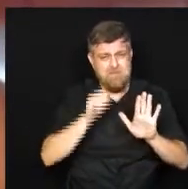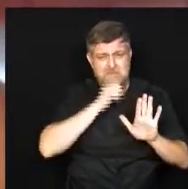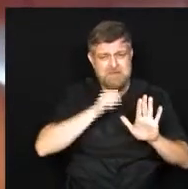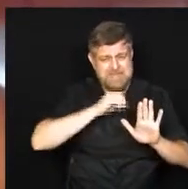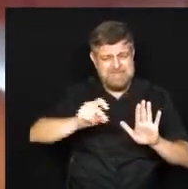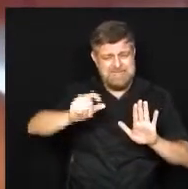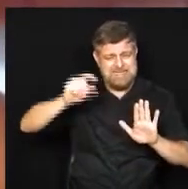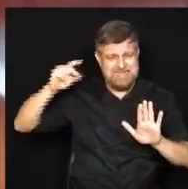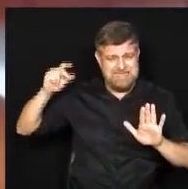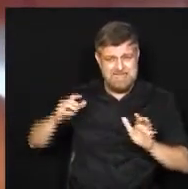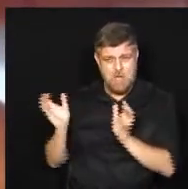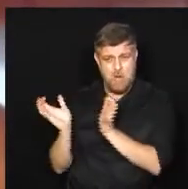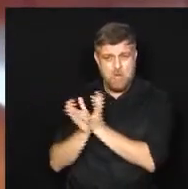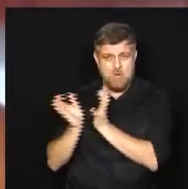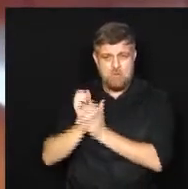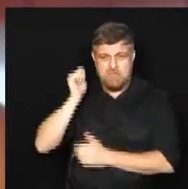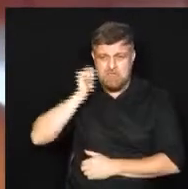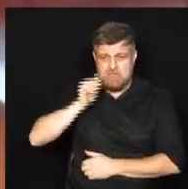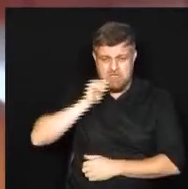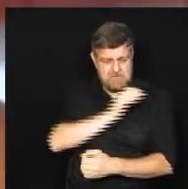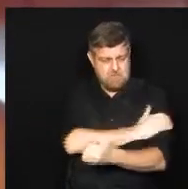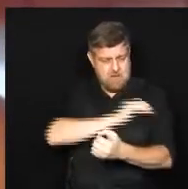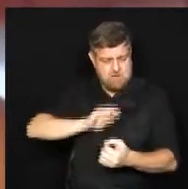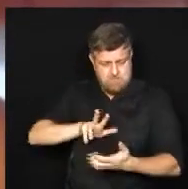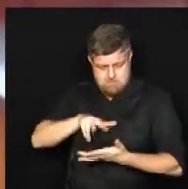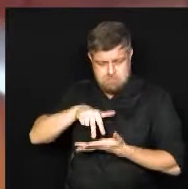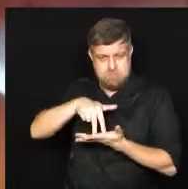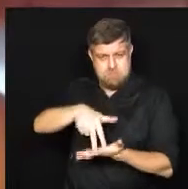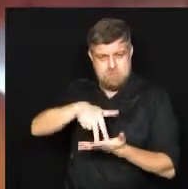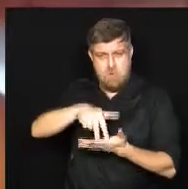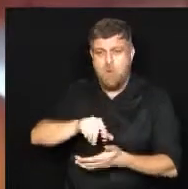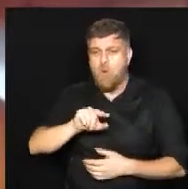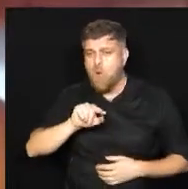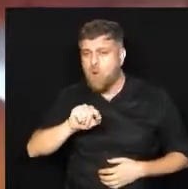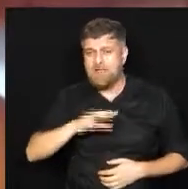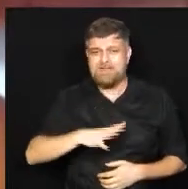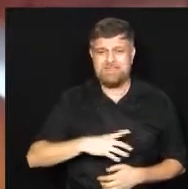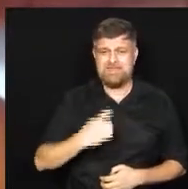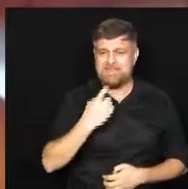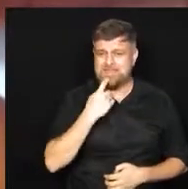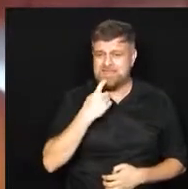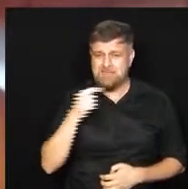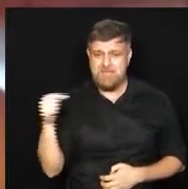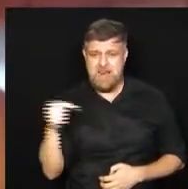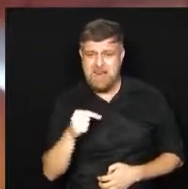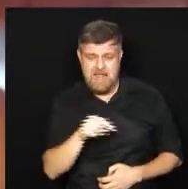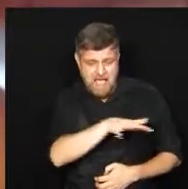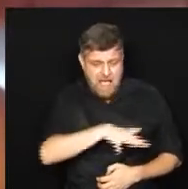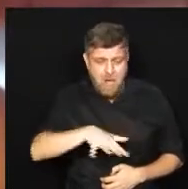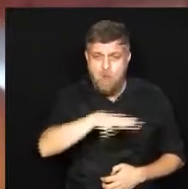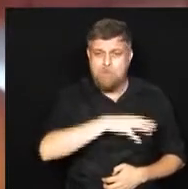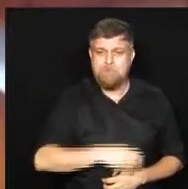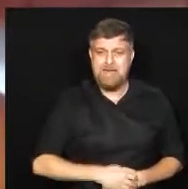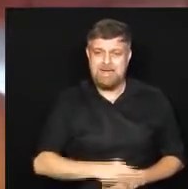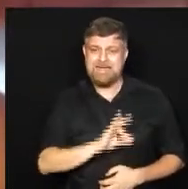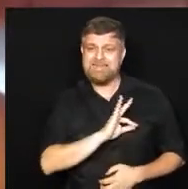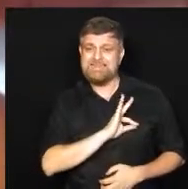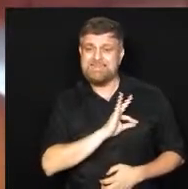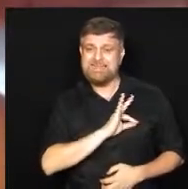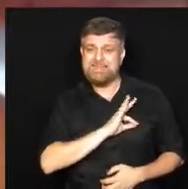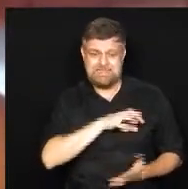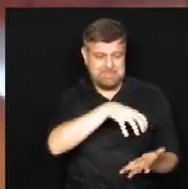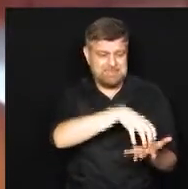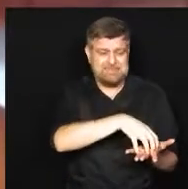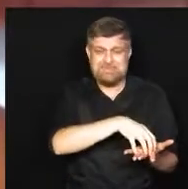dos movimentos feministas da cidade, que era a ausência em Campinas de uma vara especializada para lidar com